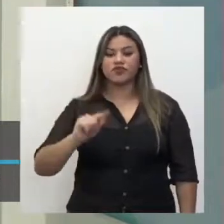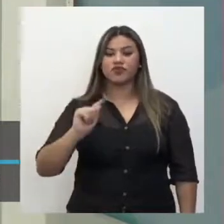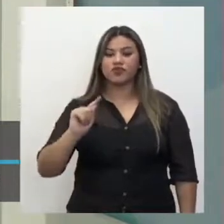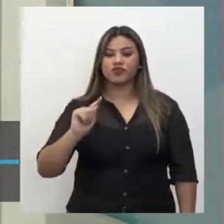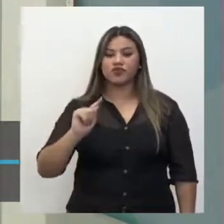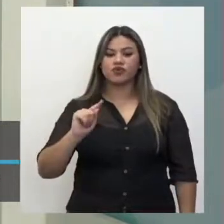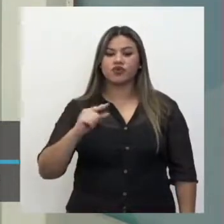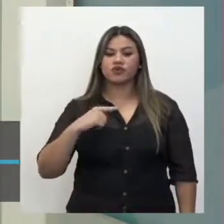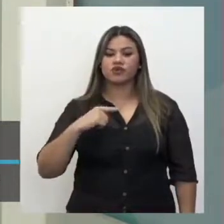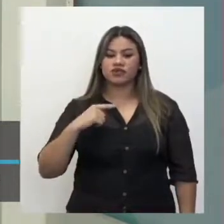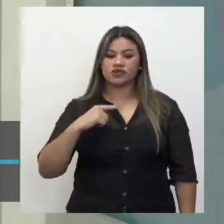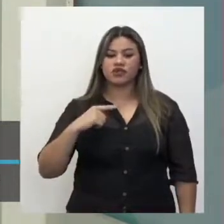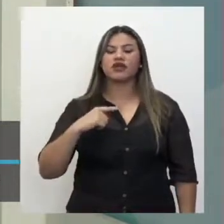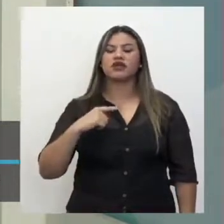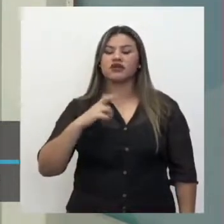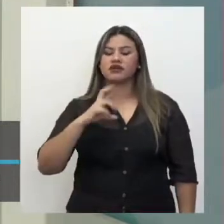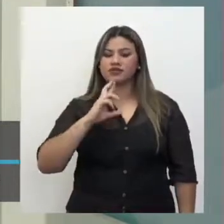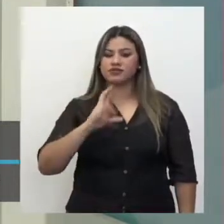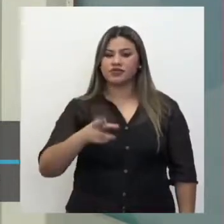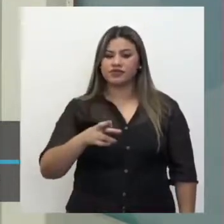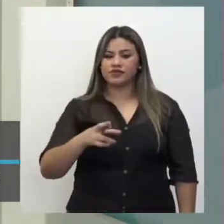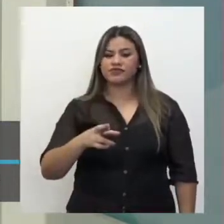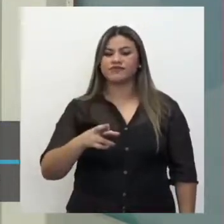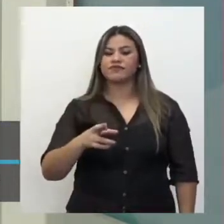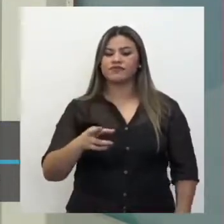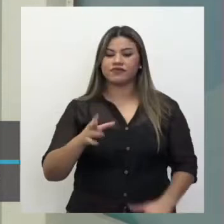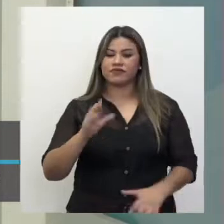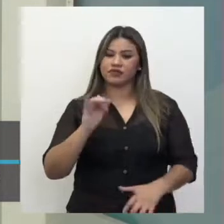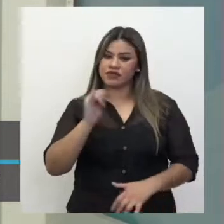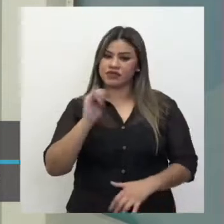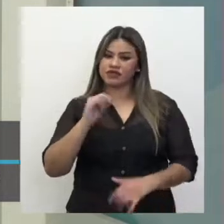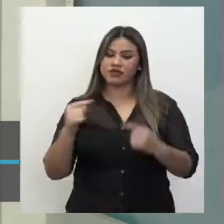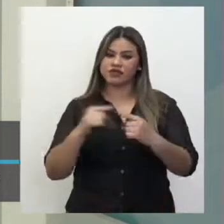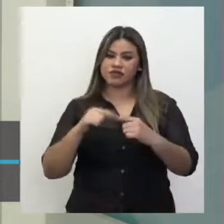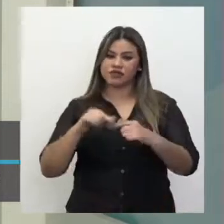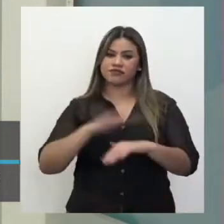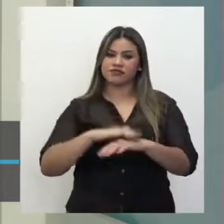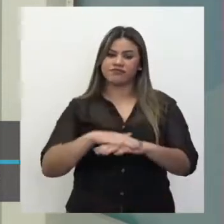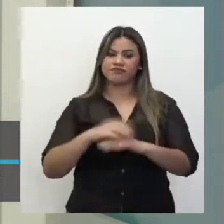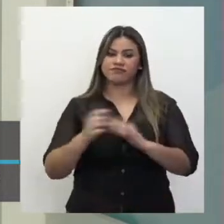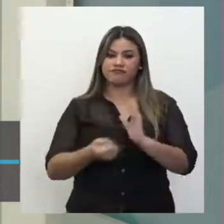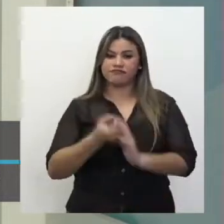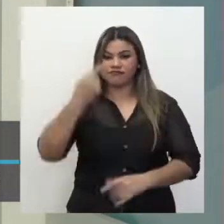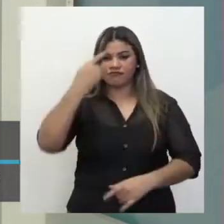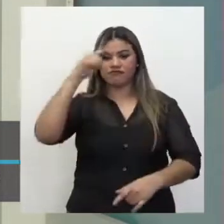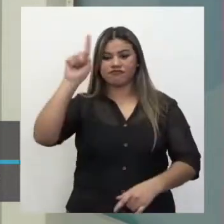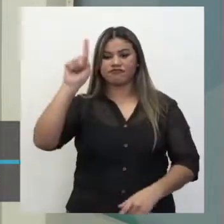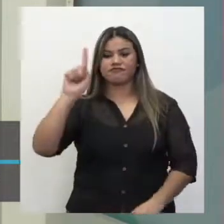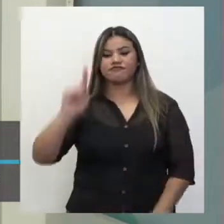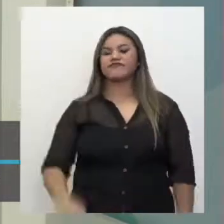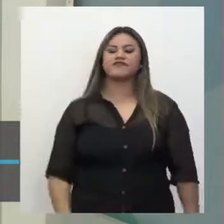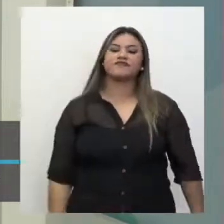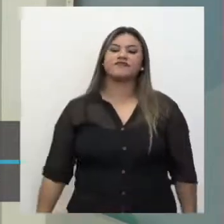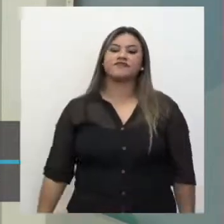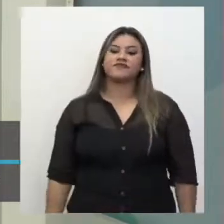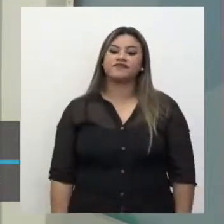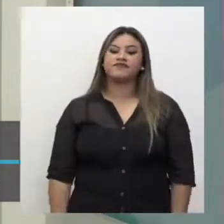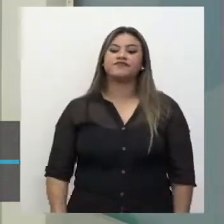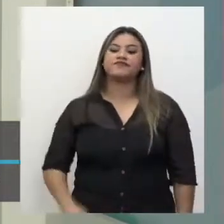um equívoco. Toda narrativa é uma ficção. Logo é inventada. Ok. Então, vamos lá. Continuando.